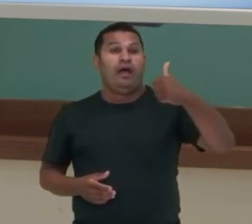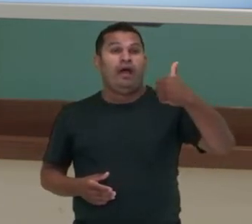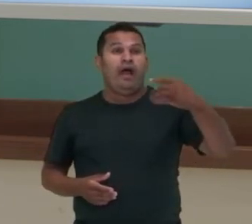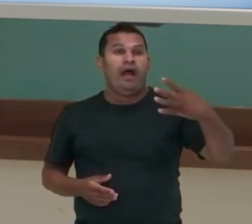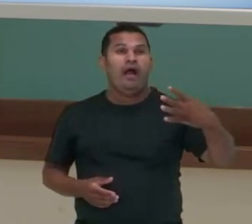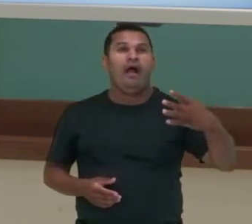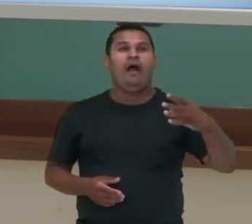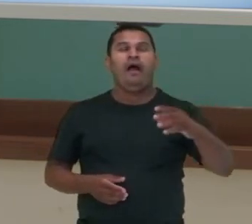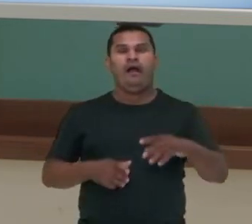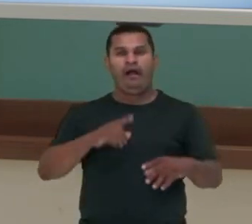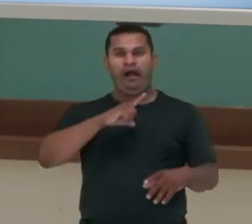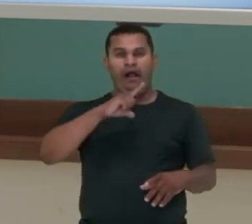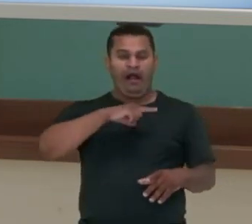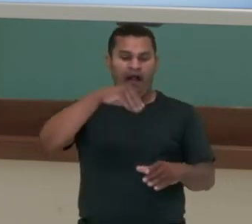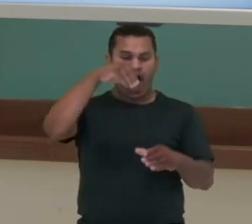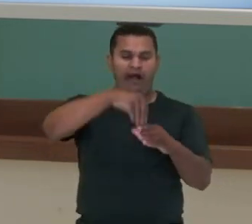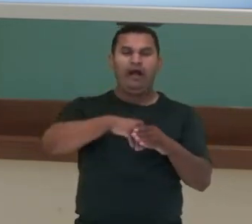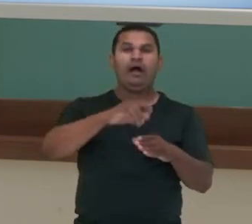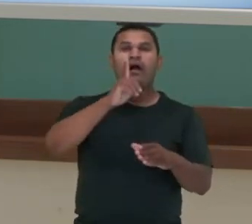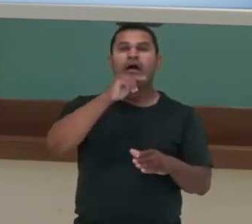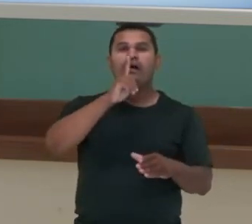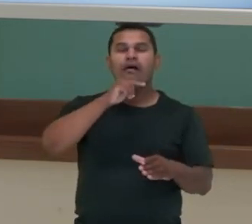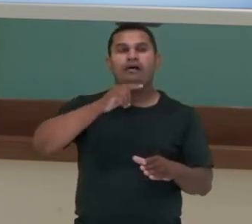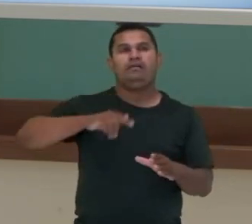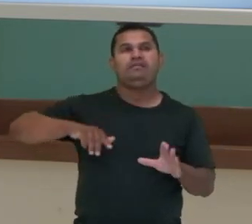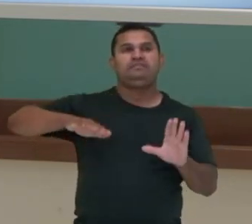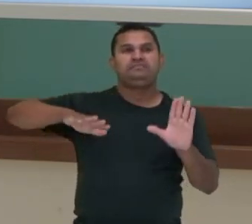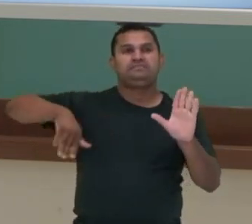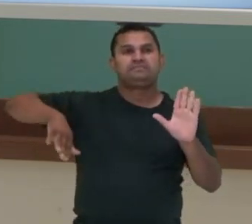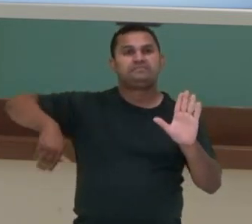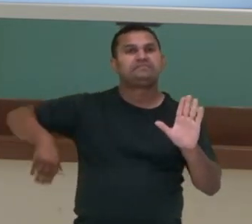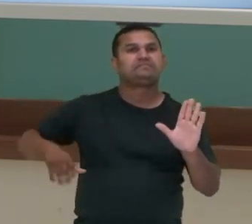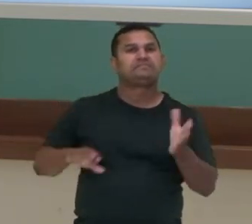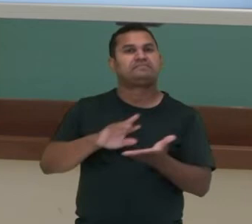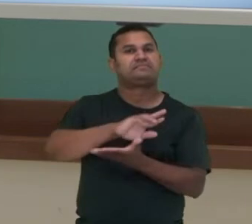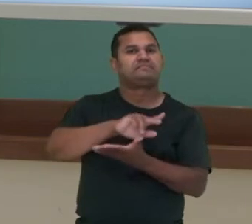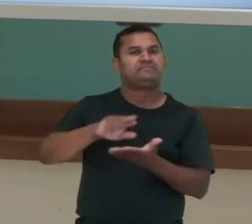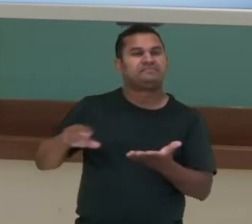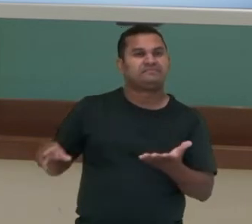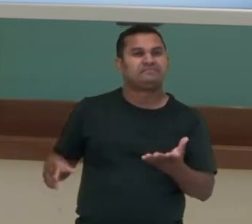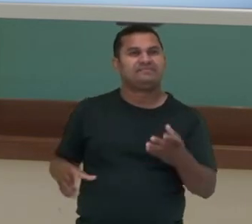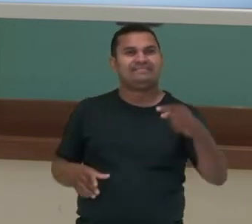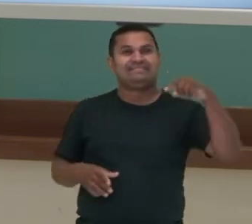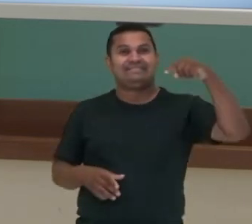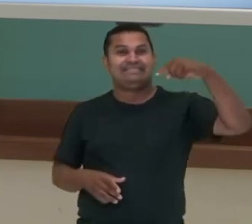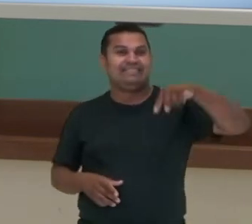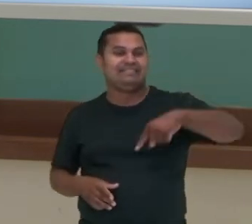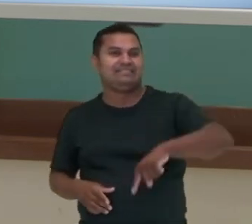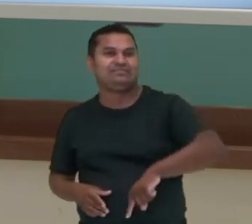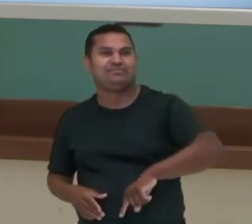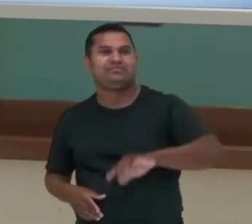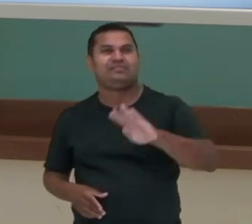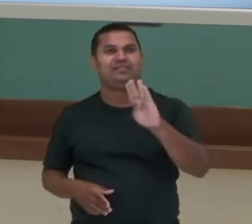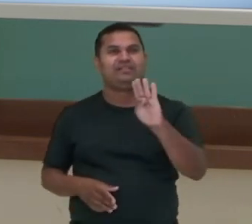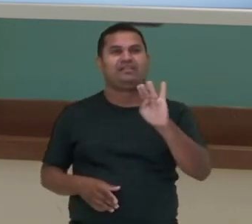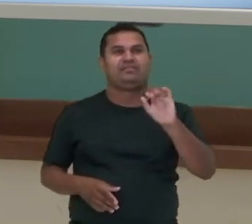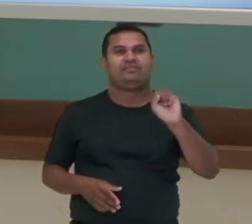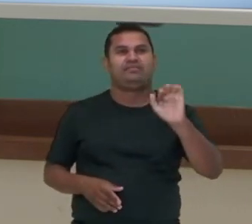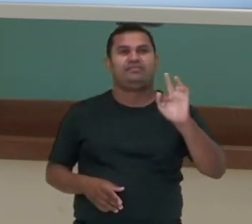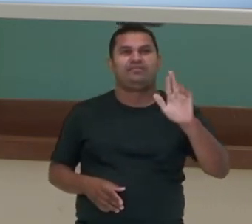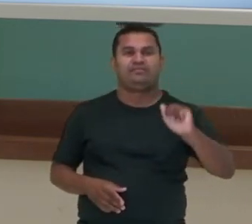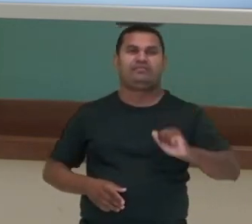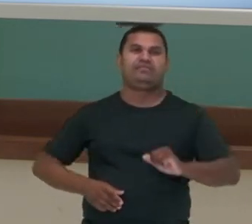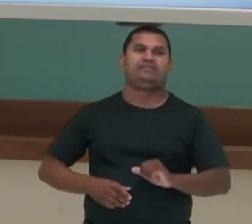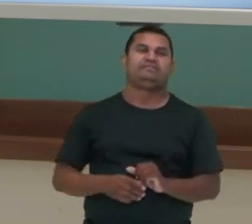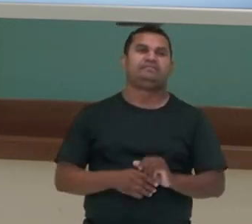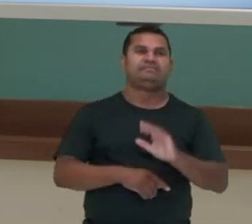notícia que vai trazer para nós ali um gráfico, uma informação para a gente entender essas características, né? Aí nós vamos ter